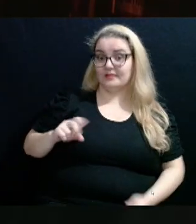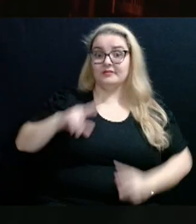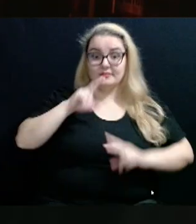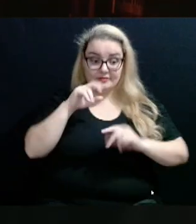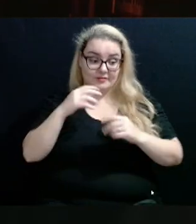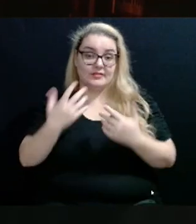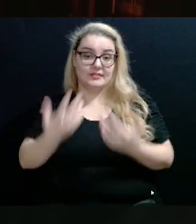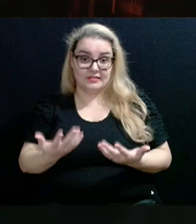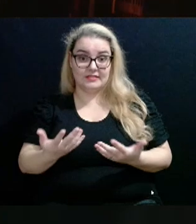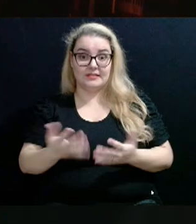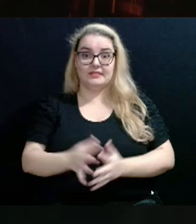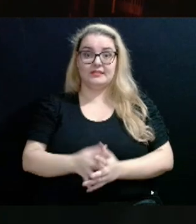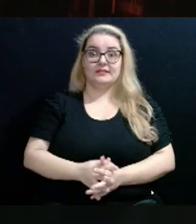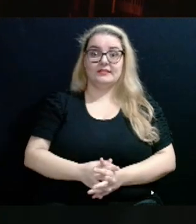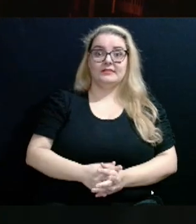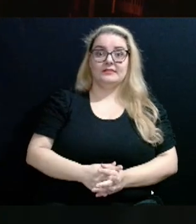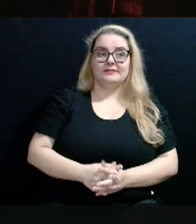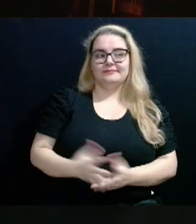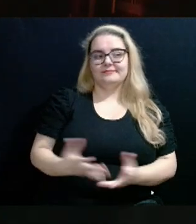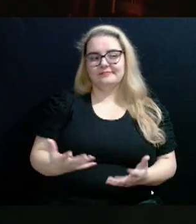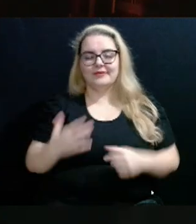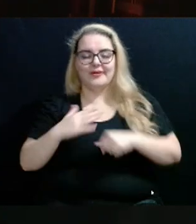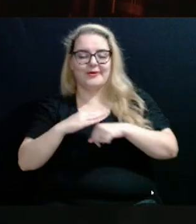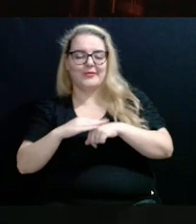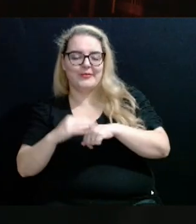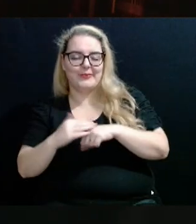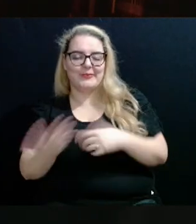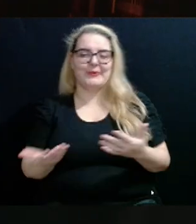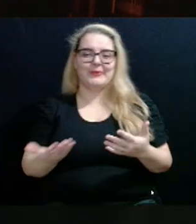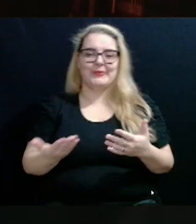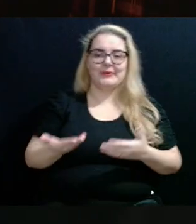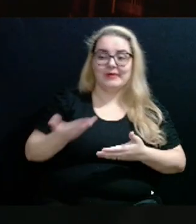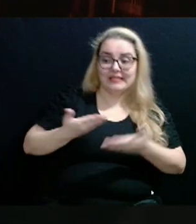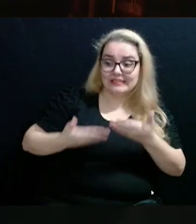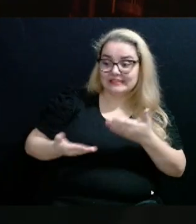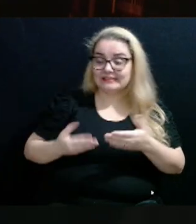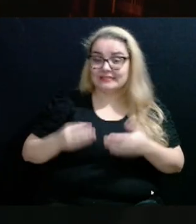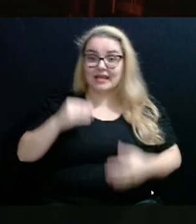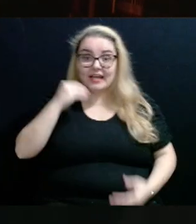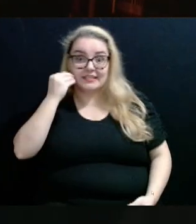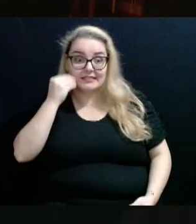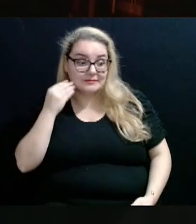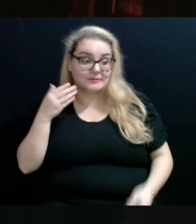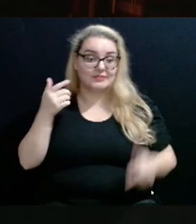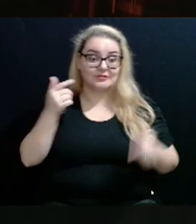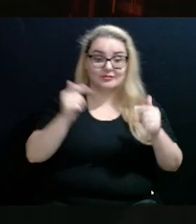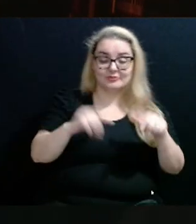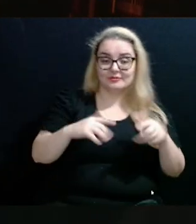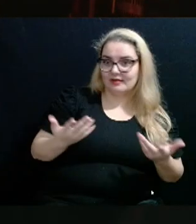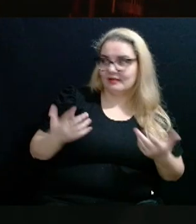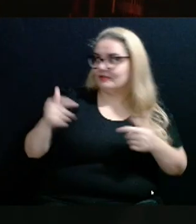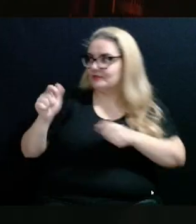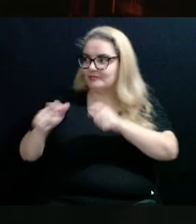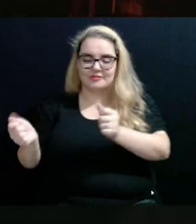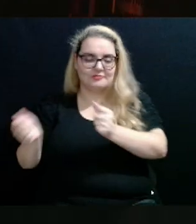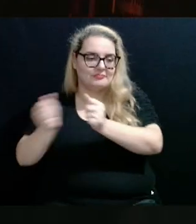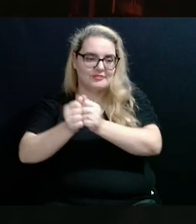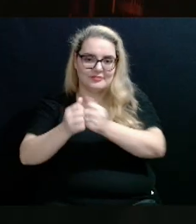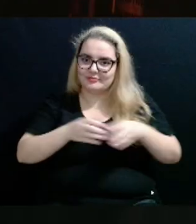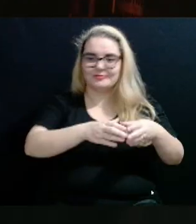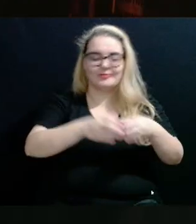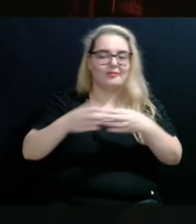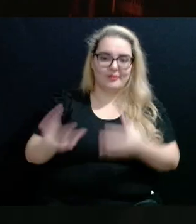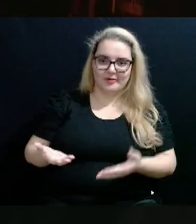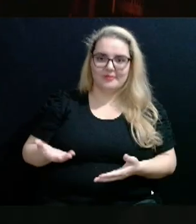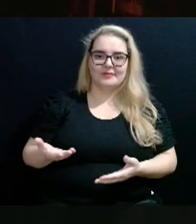aquele carinho, aquele amor de pessoas que estão ao seu redor, com essa questão aí do colecionismo. E hoje a gente falando